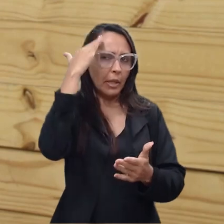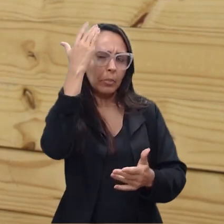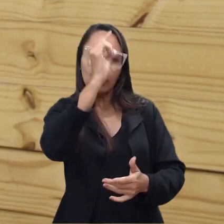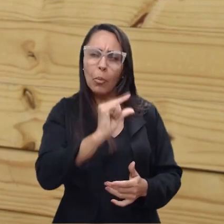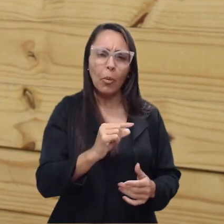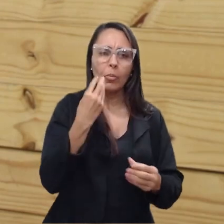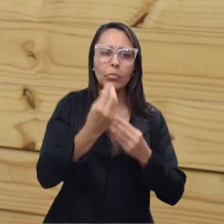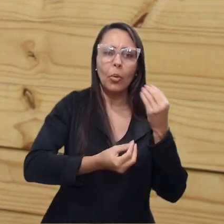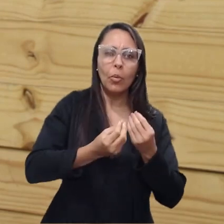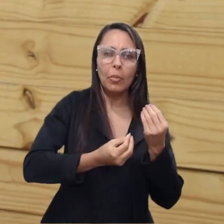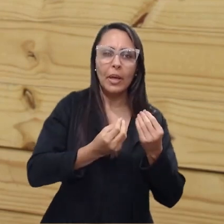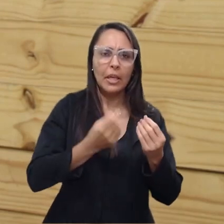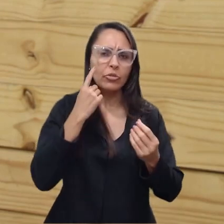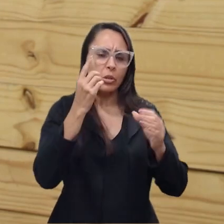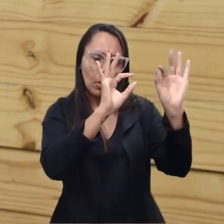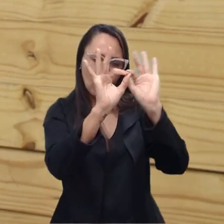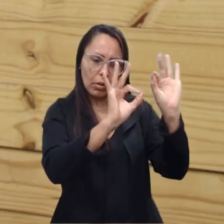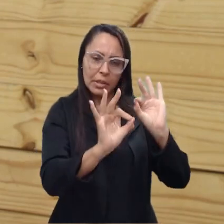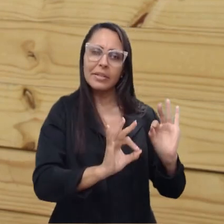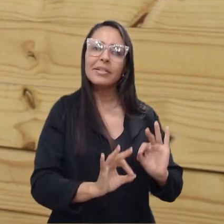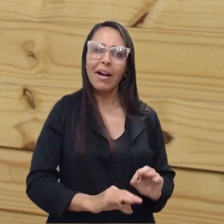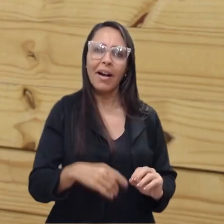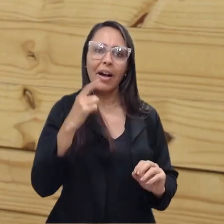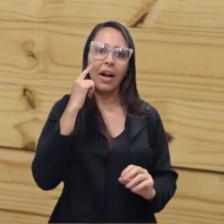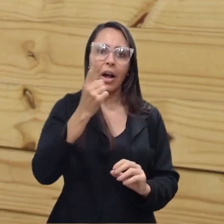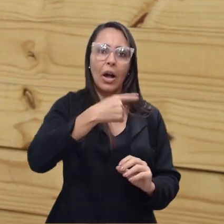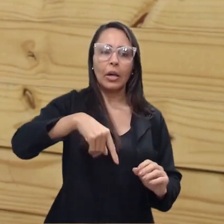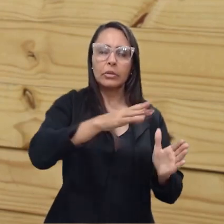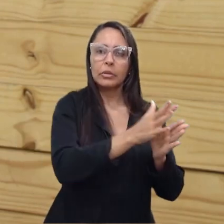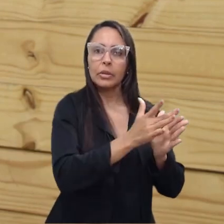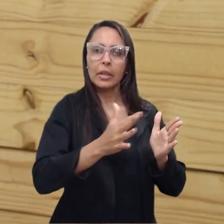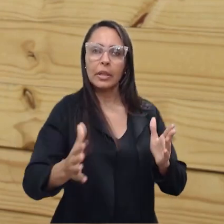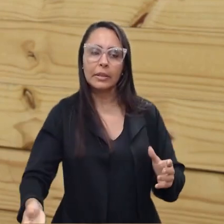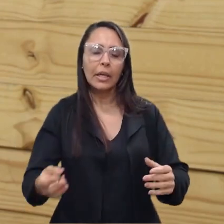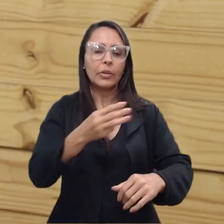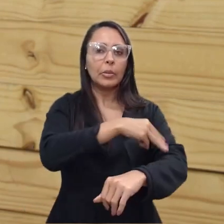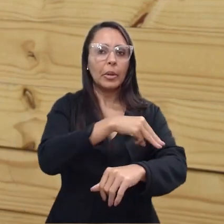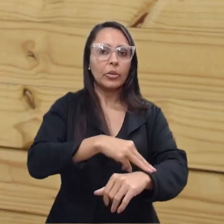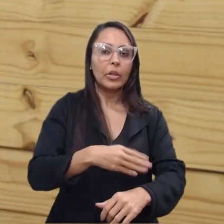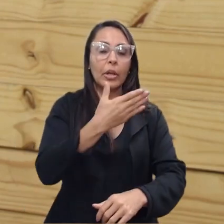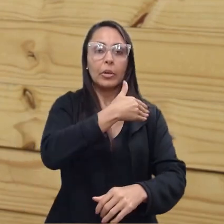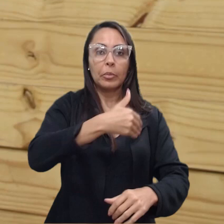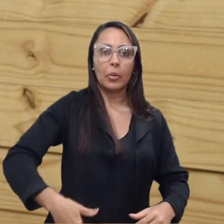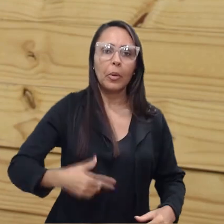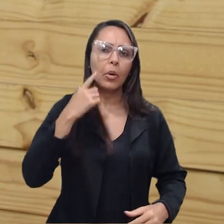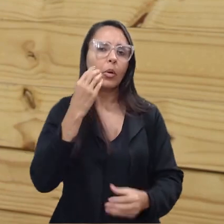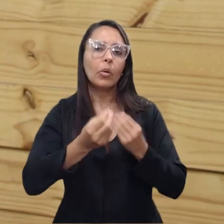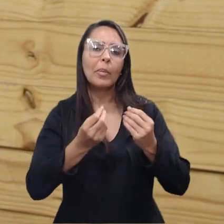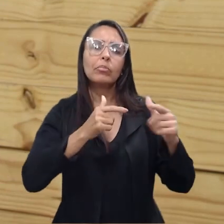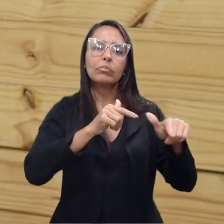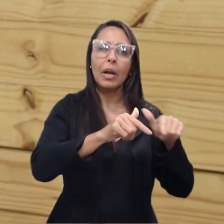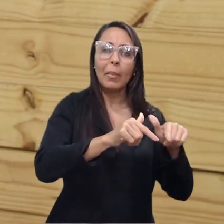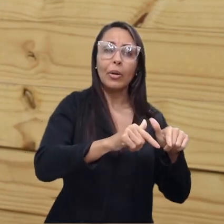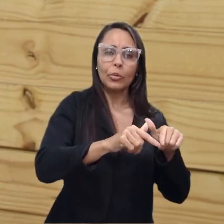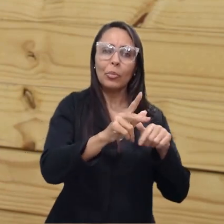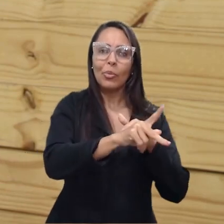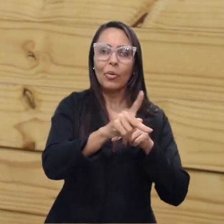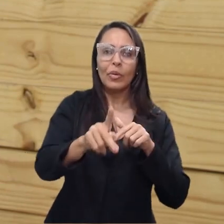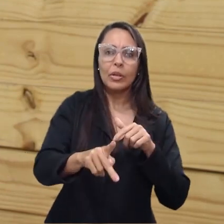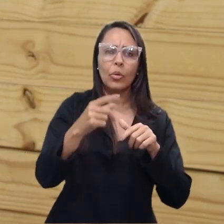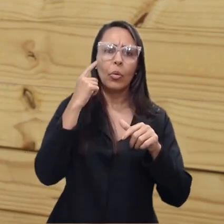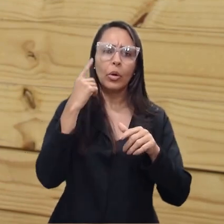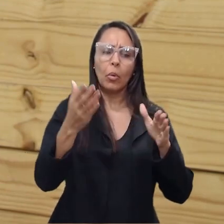pouquinho como é que se organiza a jornada do Magistério Público, isso é, como é o trabalho do professor e como